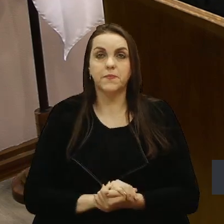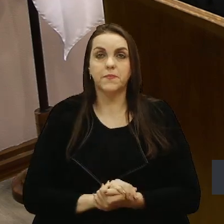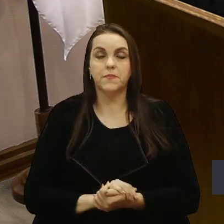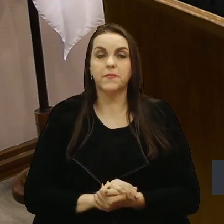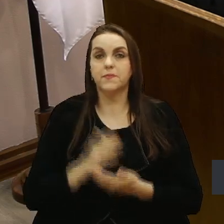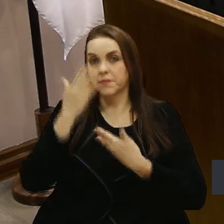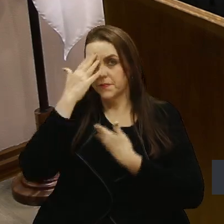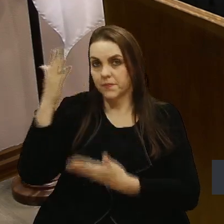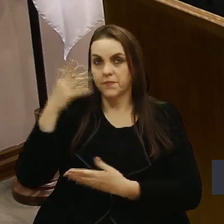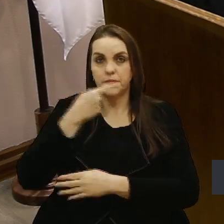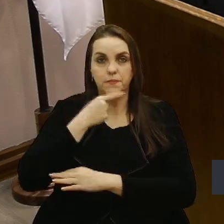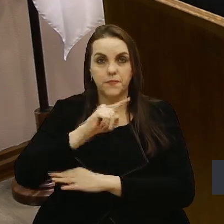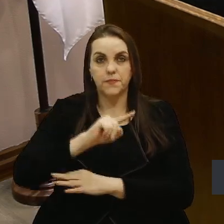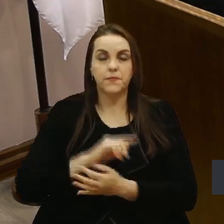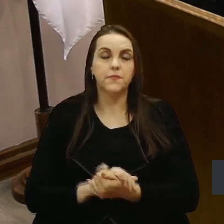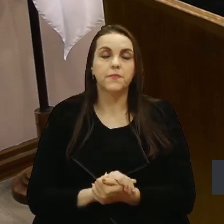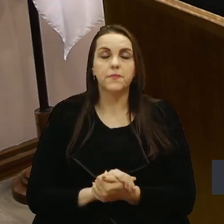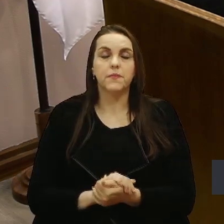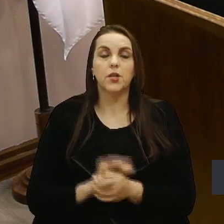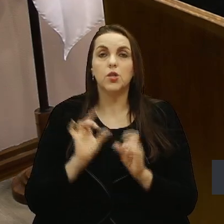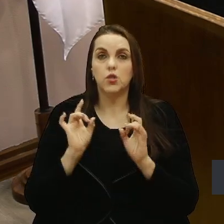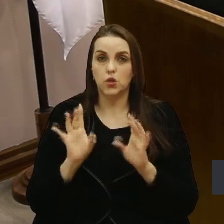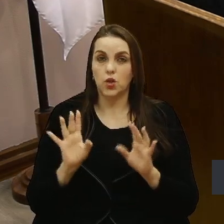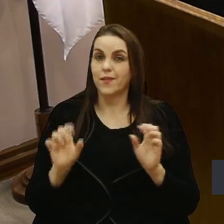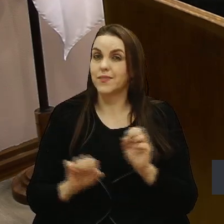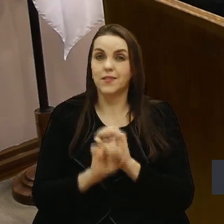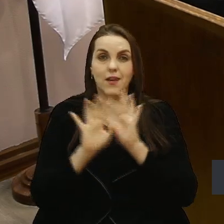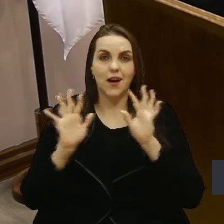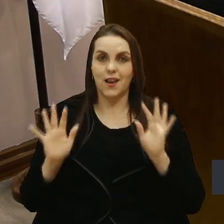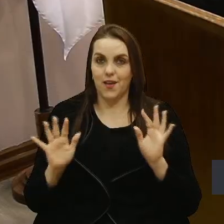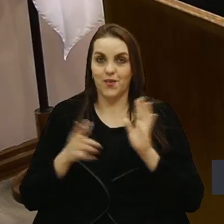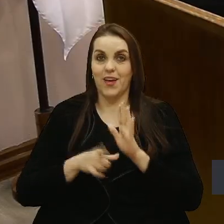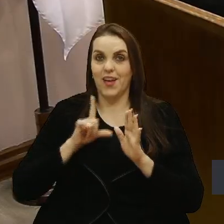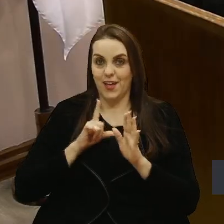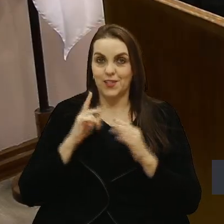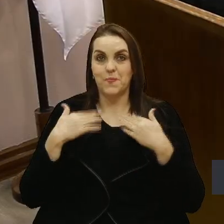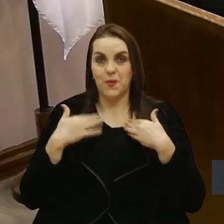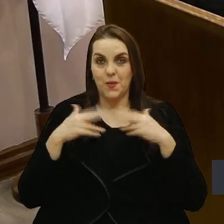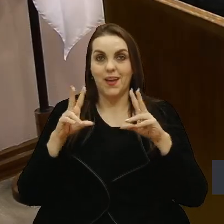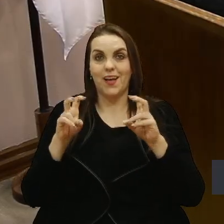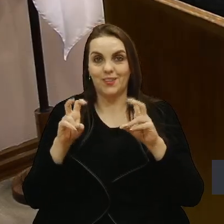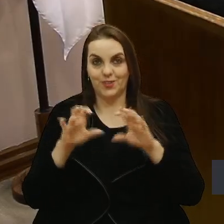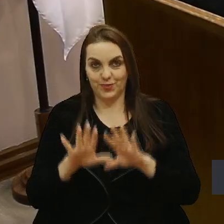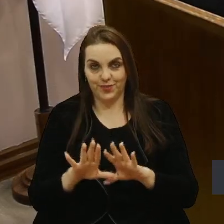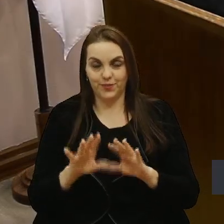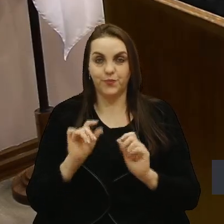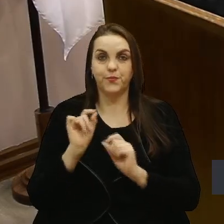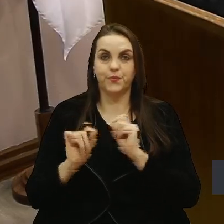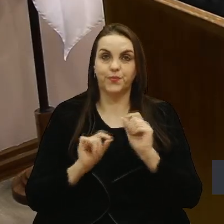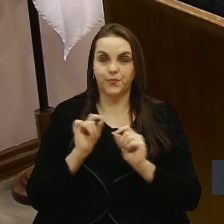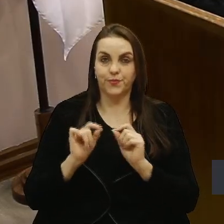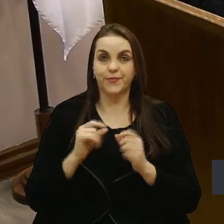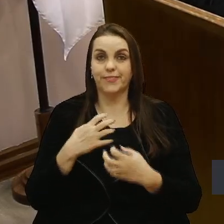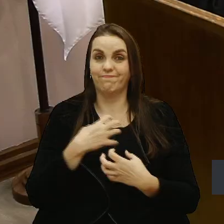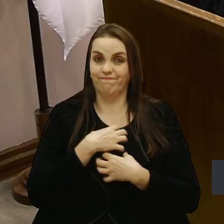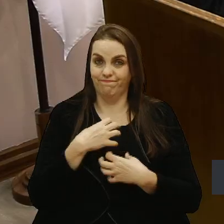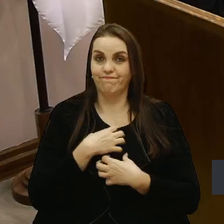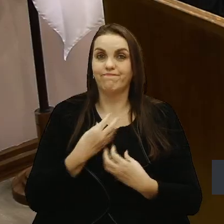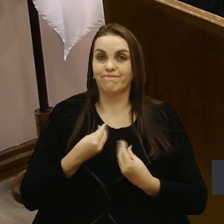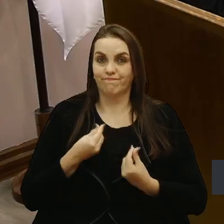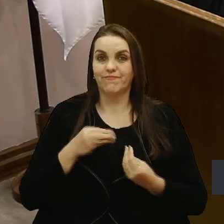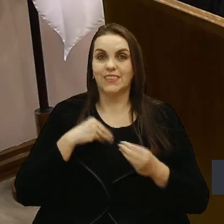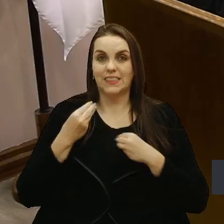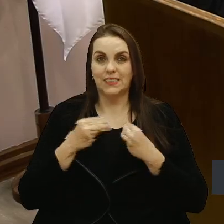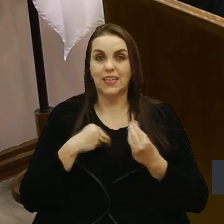Obrigado, vereador Caleb. E só deixar claro, assim, antes de entrar no meu assunto, a questão que a gente se sente, e eu vou dizer eu